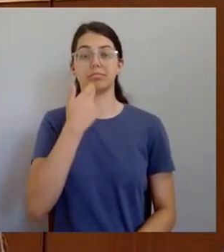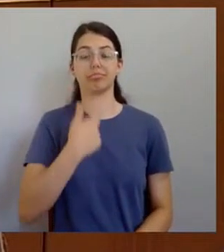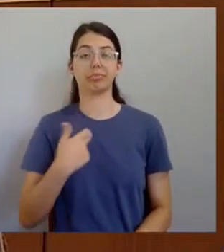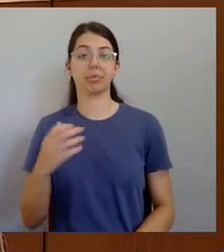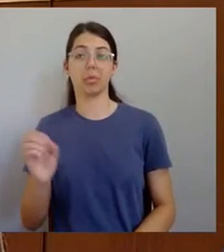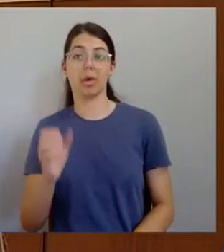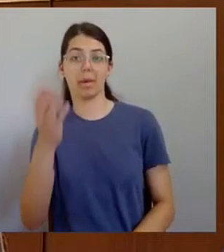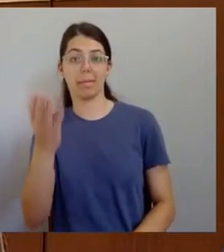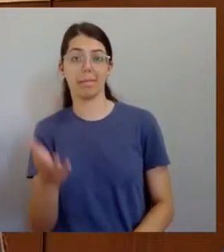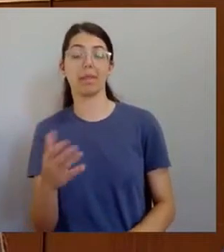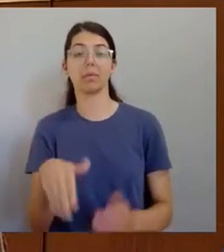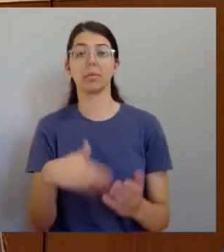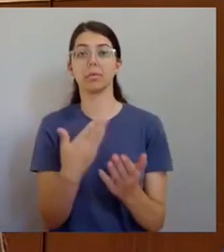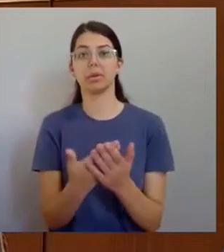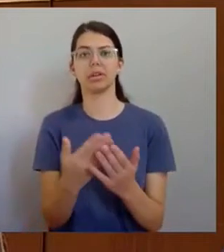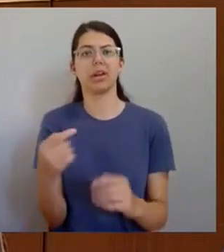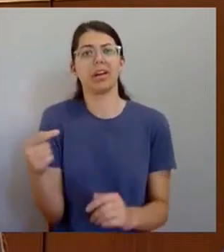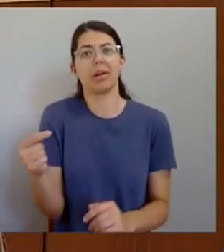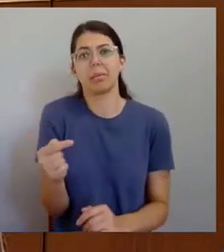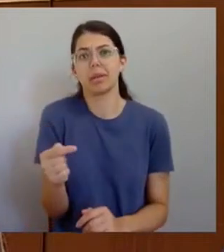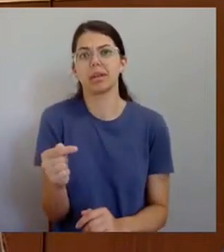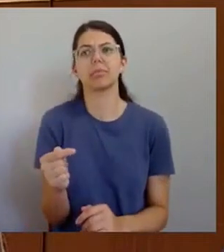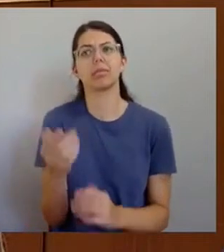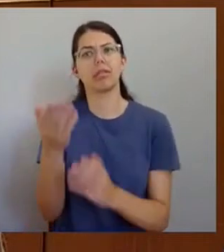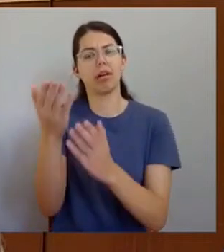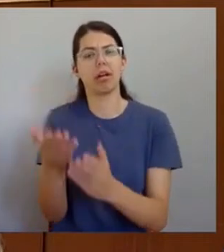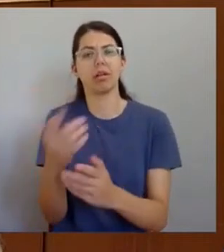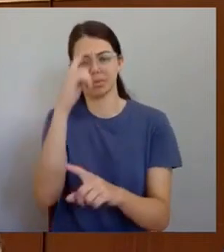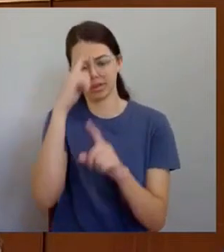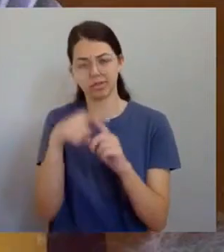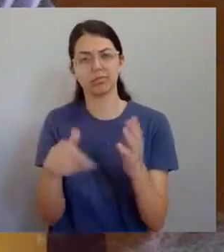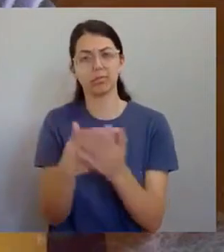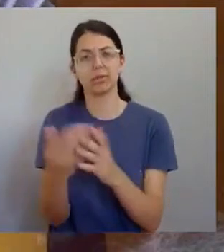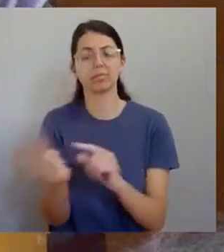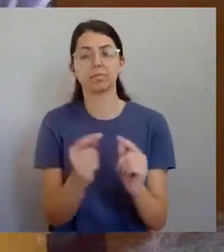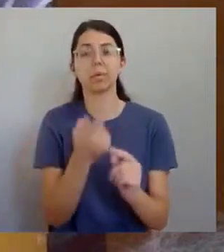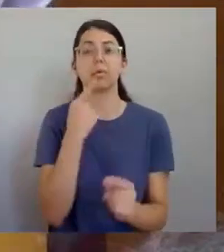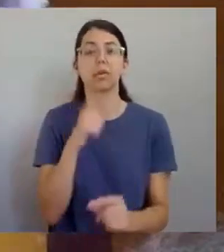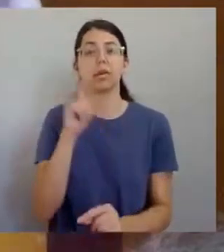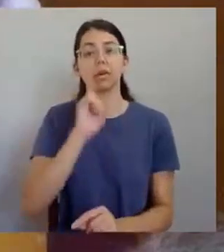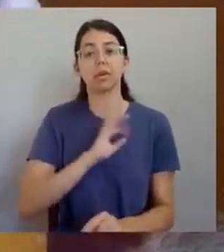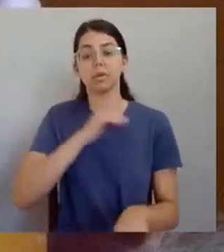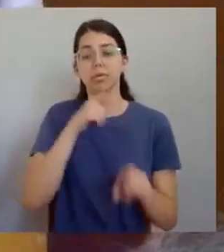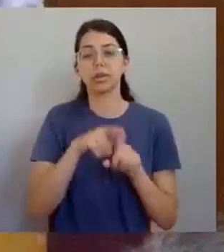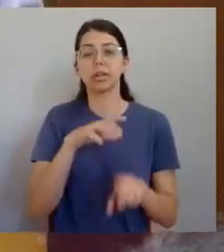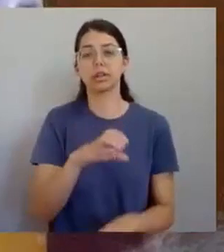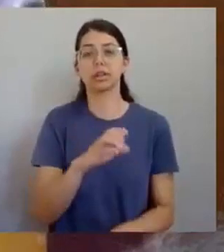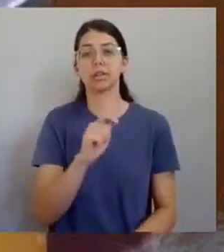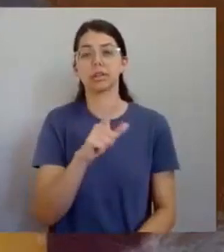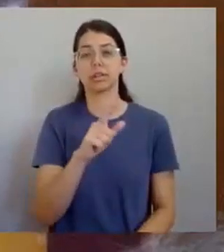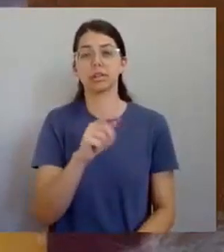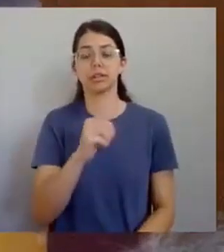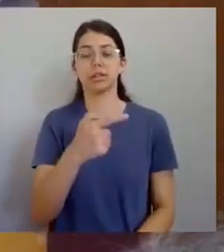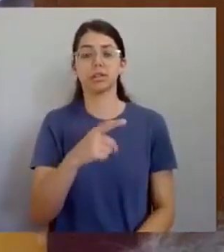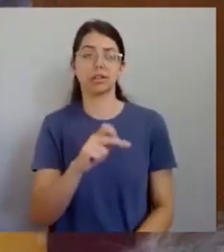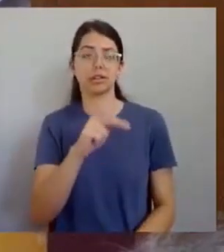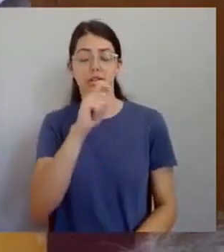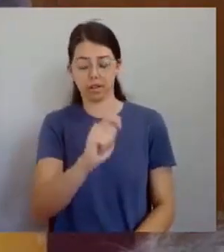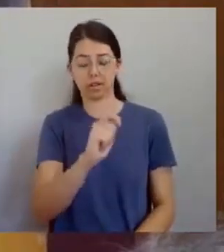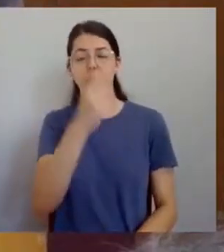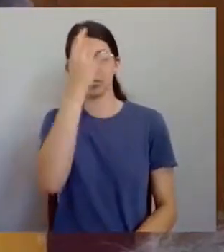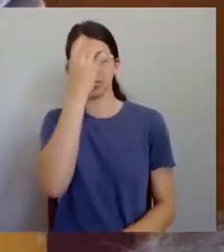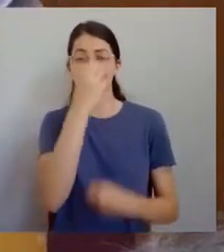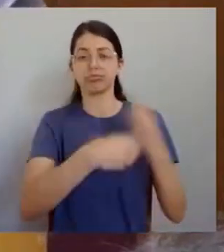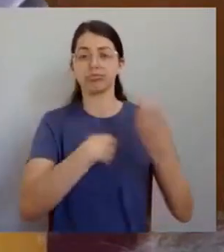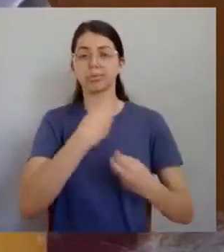o mínimo estar cá para discutir esta proposta. Mais uma vez, a Sra. Deputada Celeste Damaso fez as considerações que fez, mas o Sr. Presidente não estar cá,